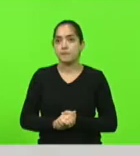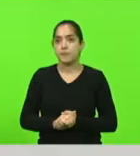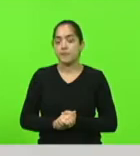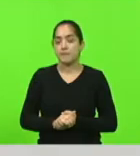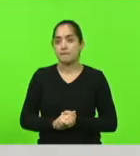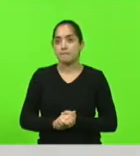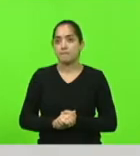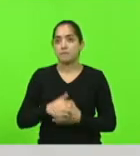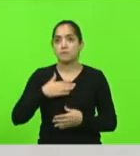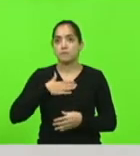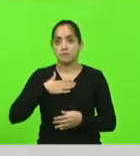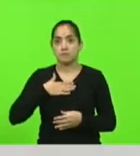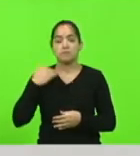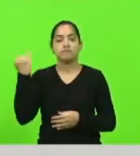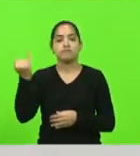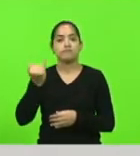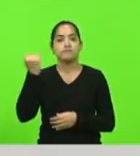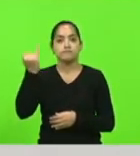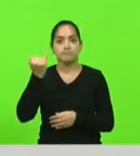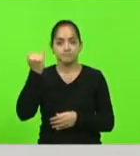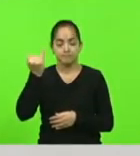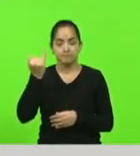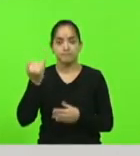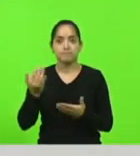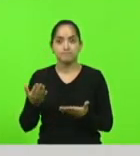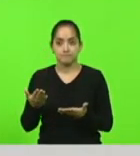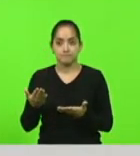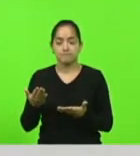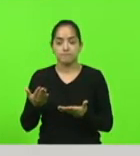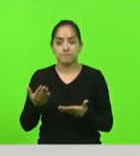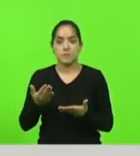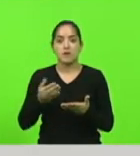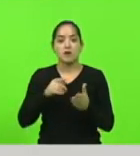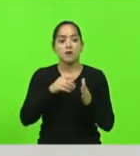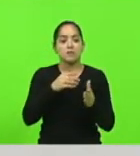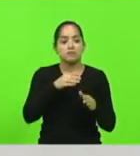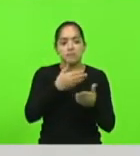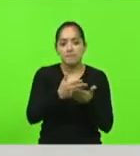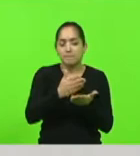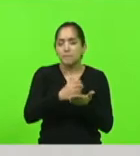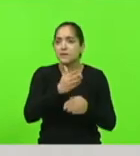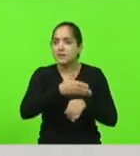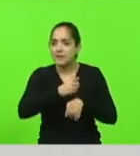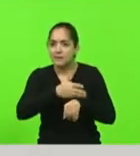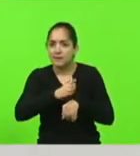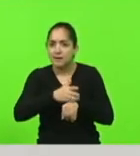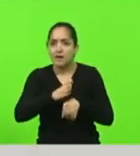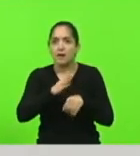Para mim, tão importante o quanto preparar os nossos jovens, os nossos filhos,